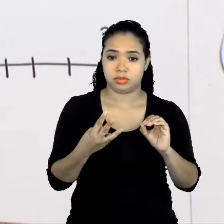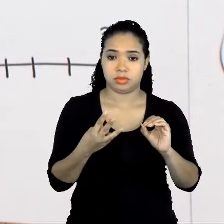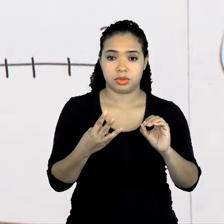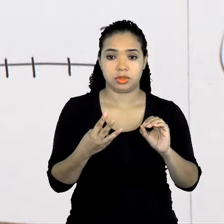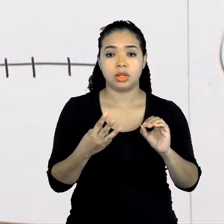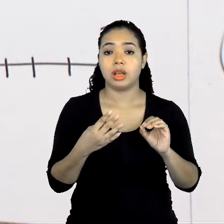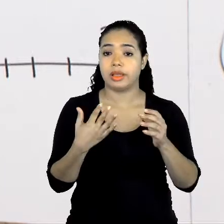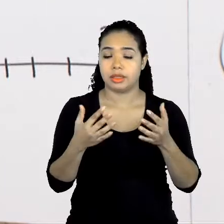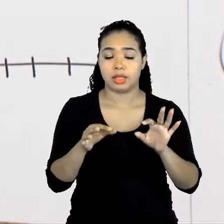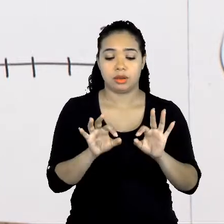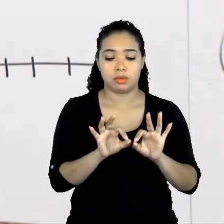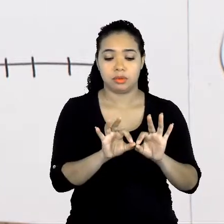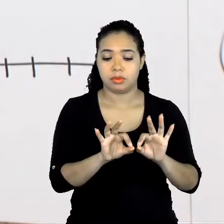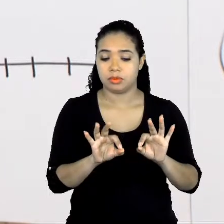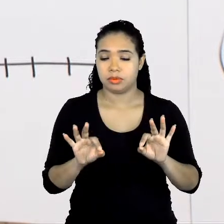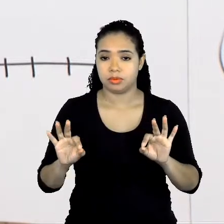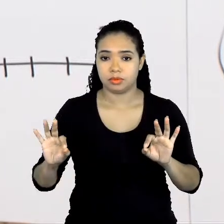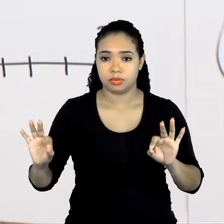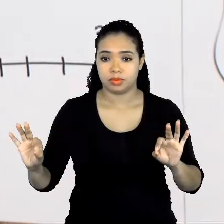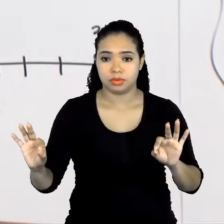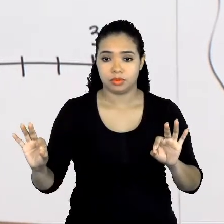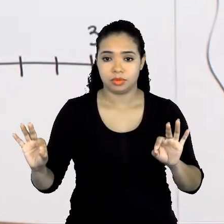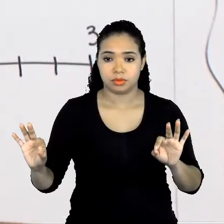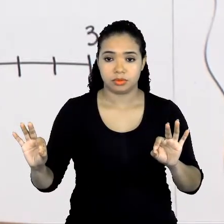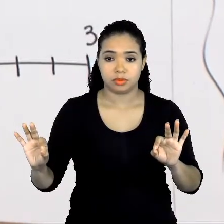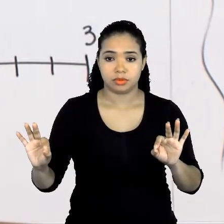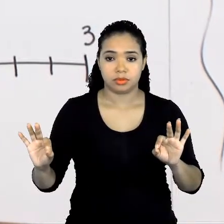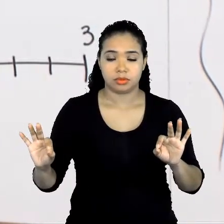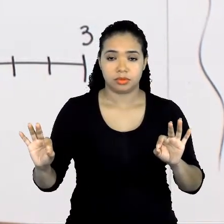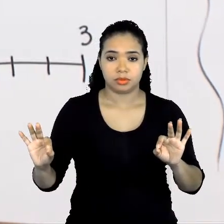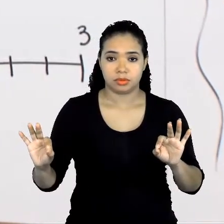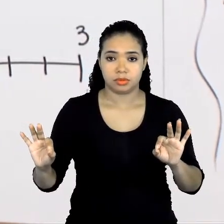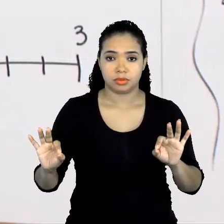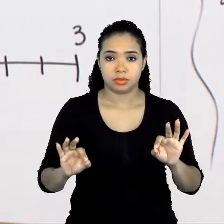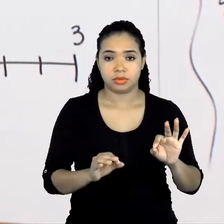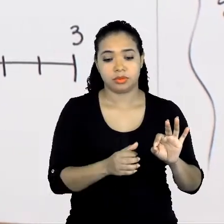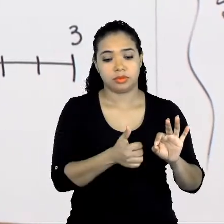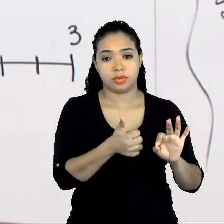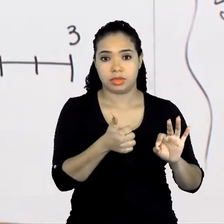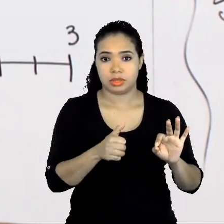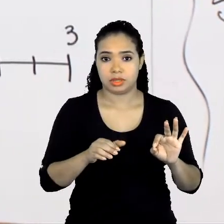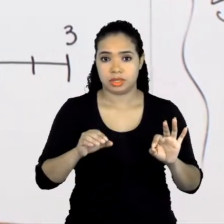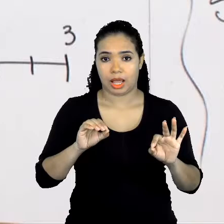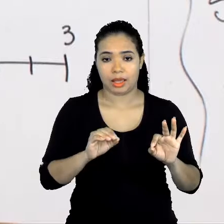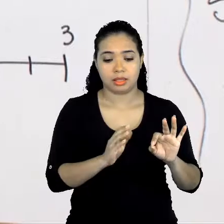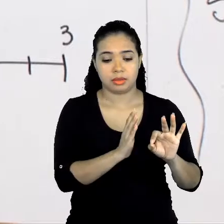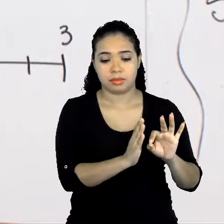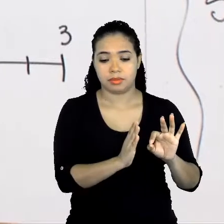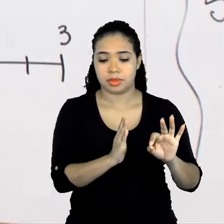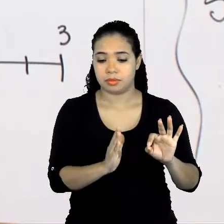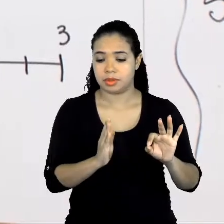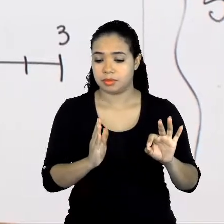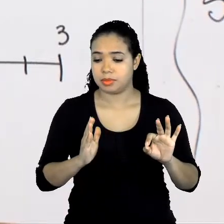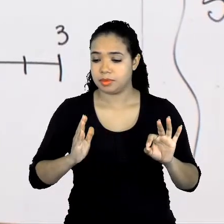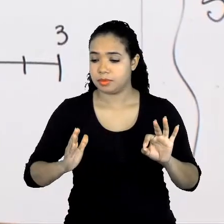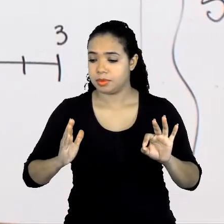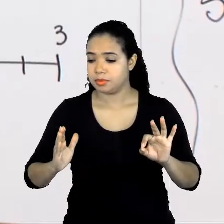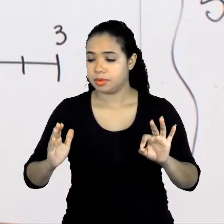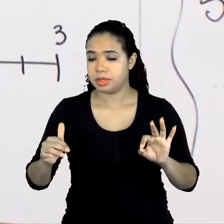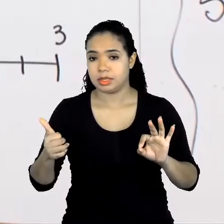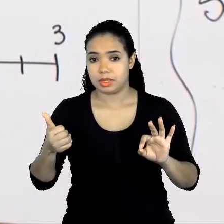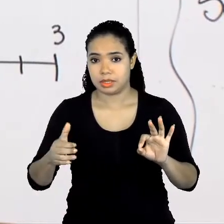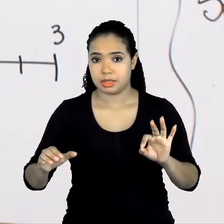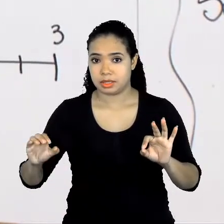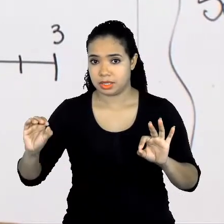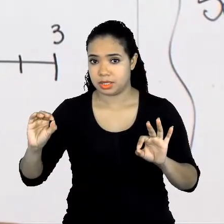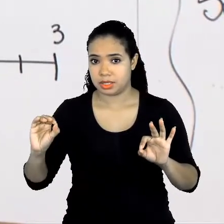régua, vou fazer um traço e dividir em 10 partes iguais. E eu vou marcando.